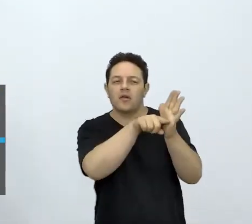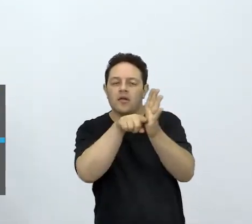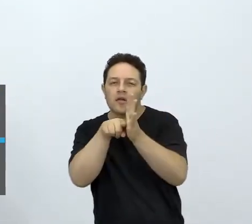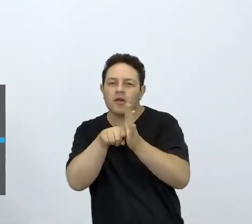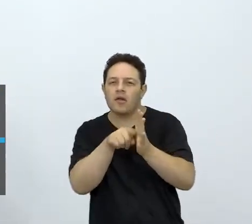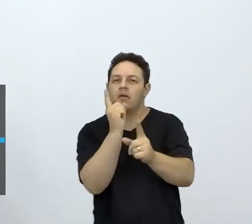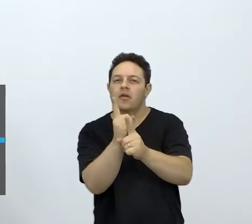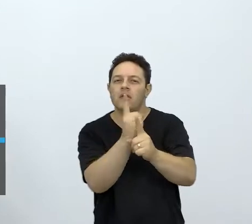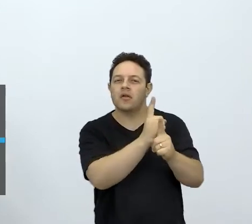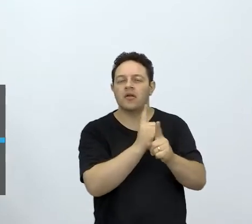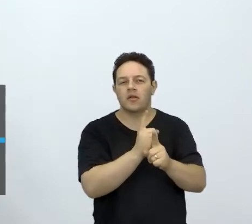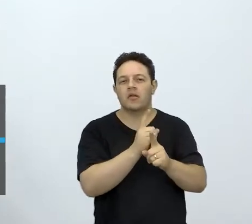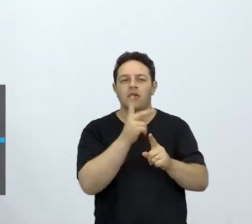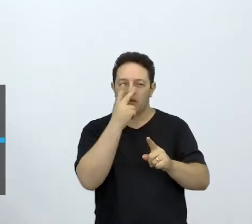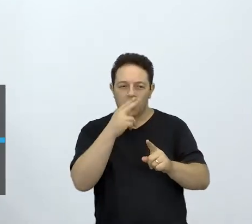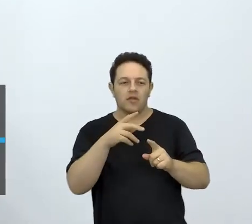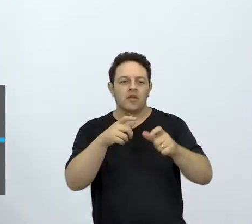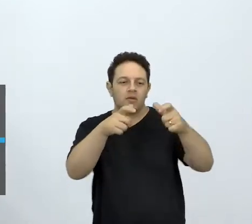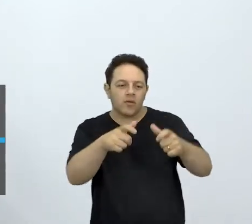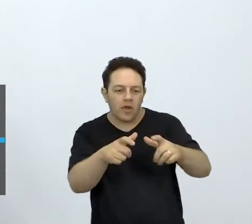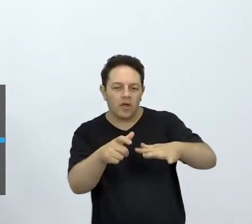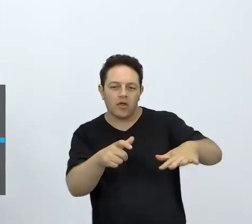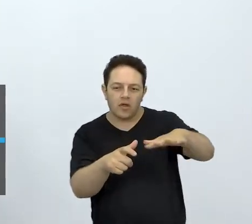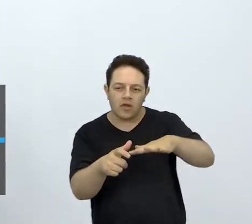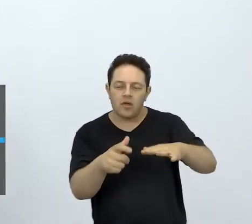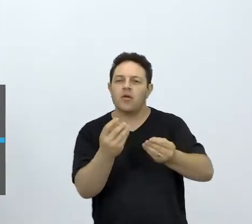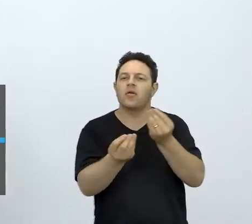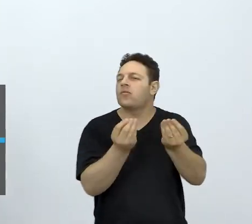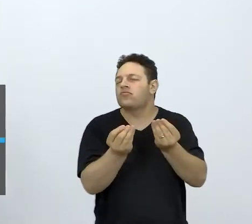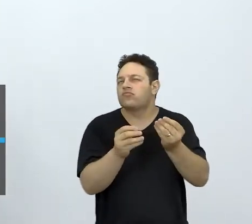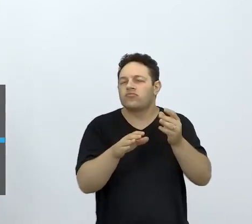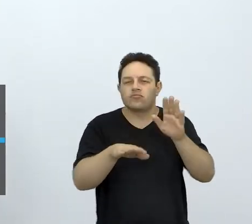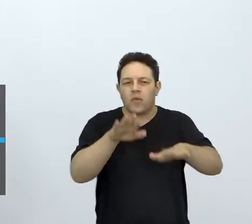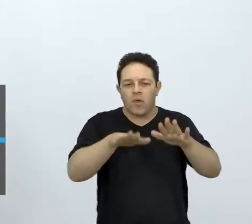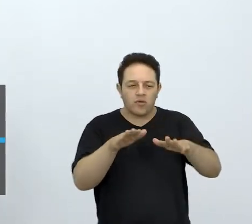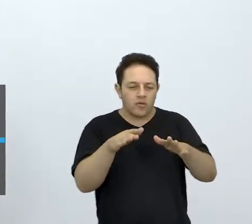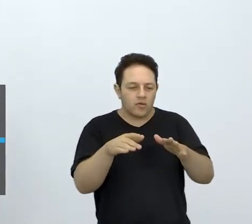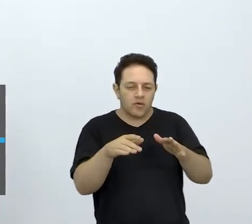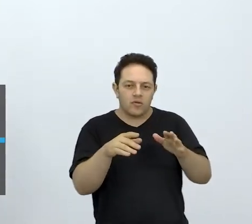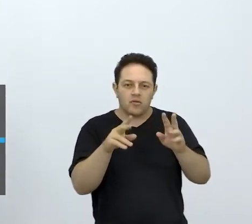em um determinado espaço, em uma determinada região, em um determinado